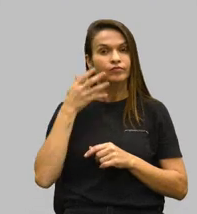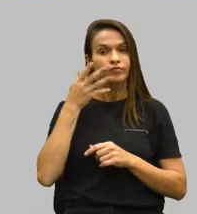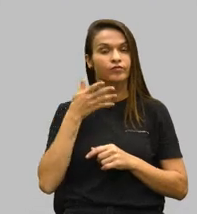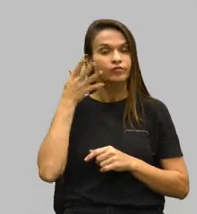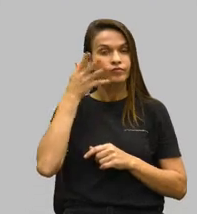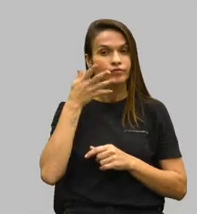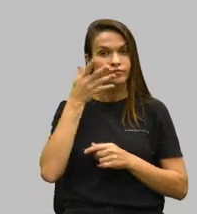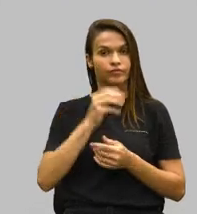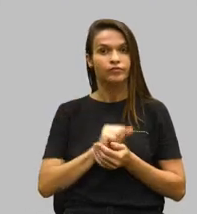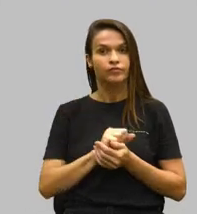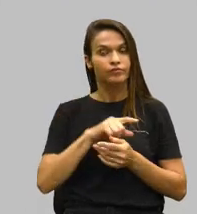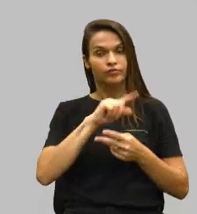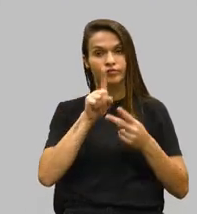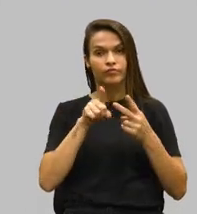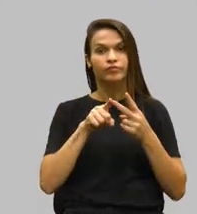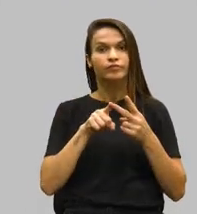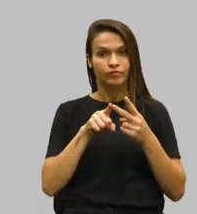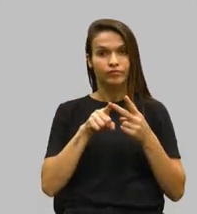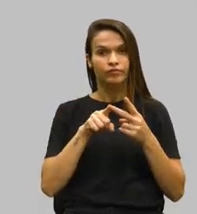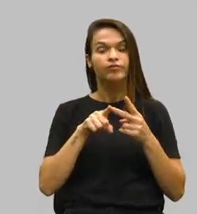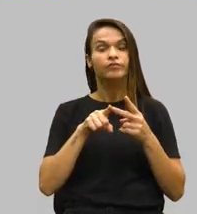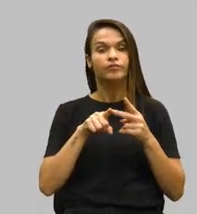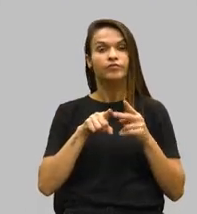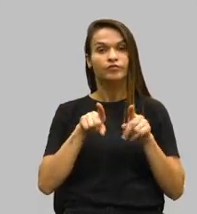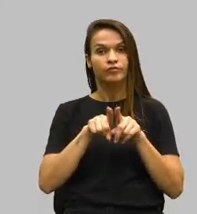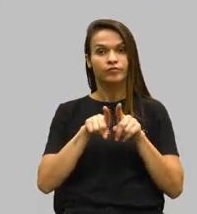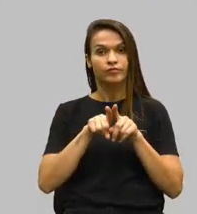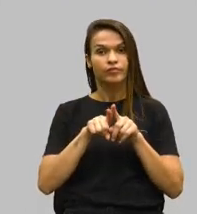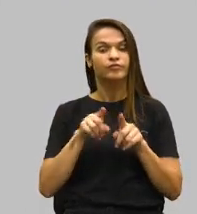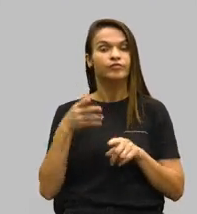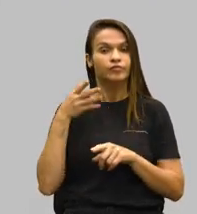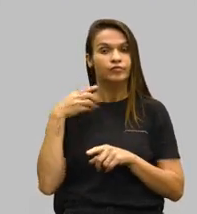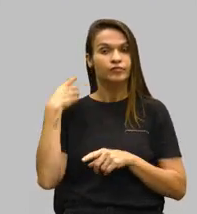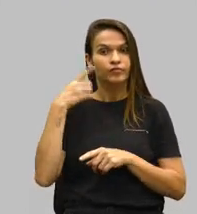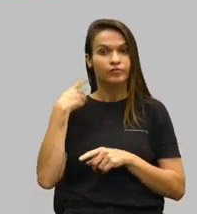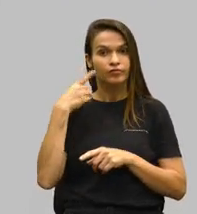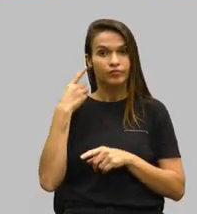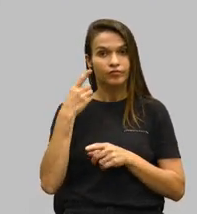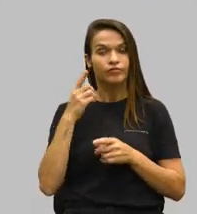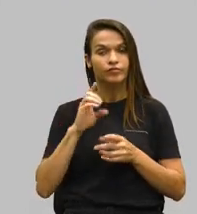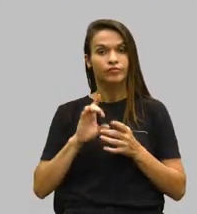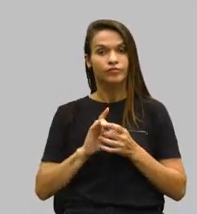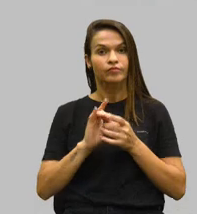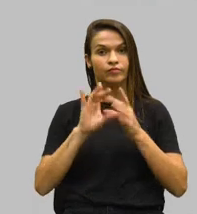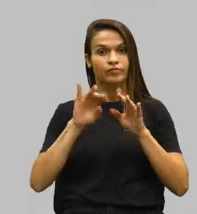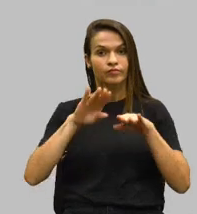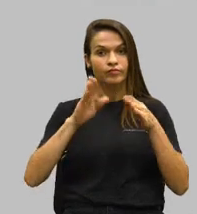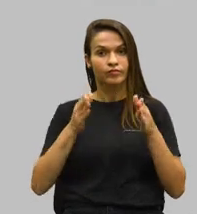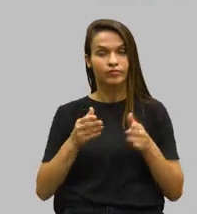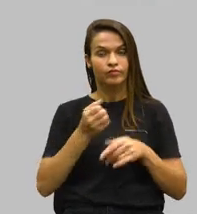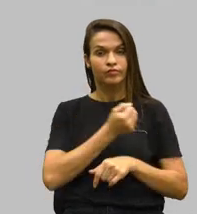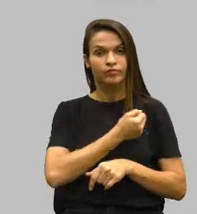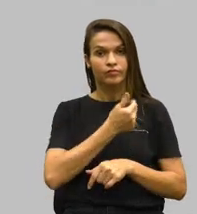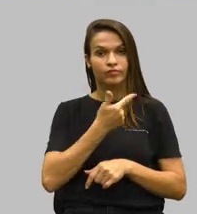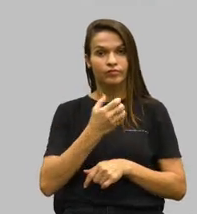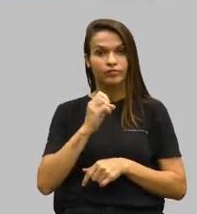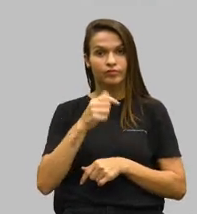sequência será concedida a palavra às deputadas e aos deputados nos termos da deliberação da mesa número